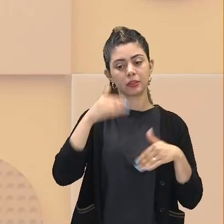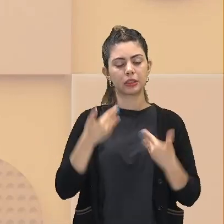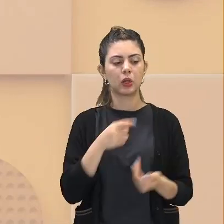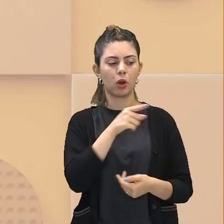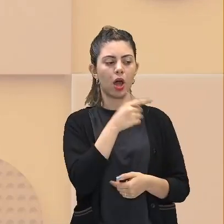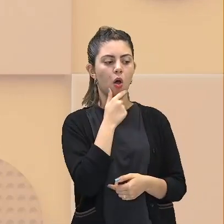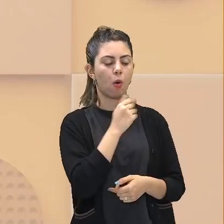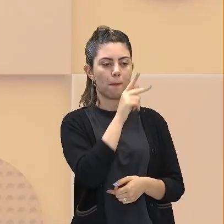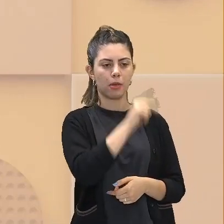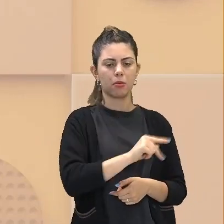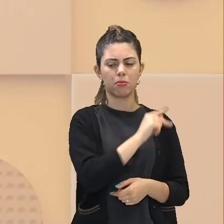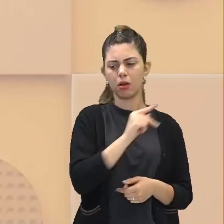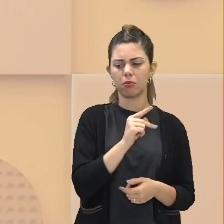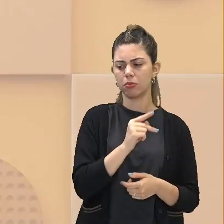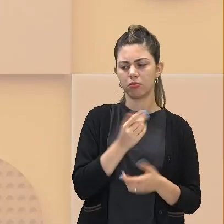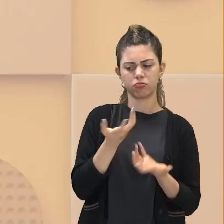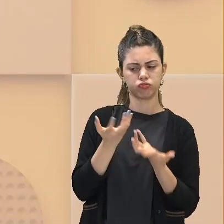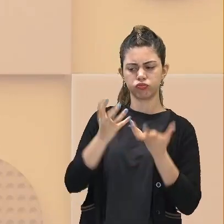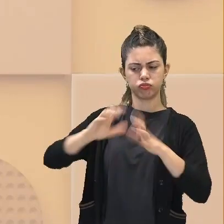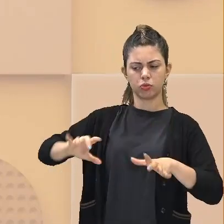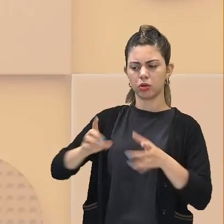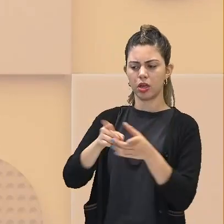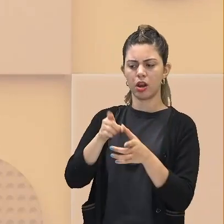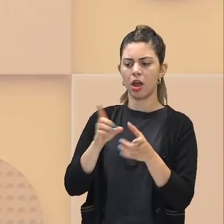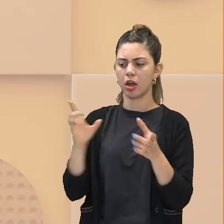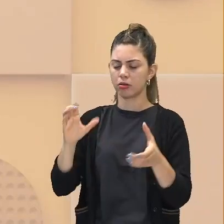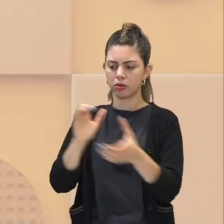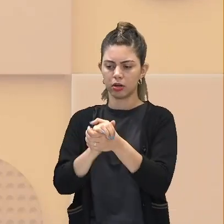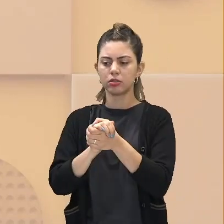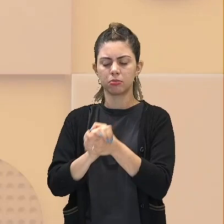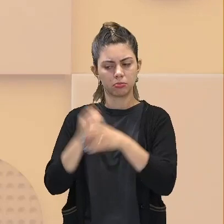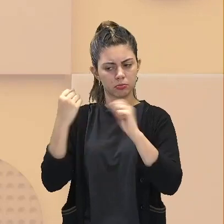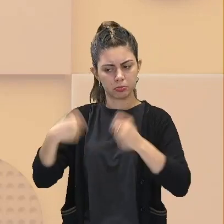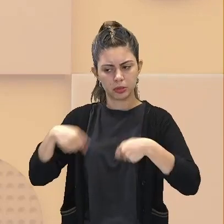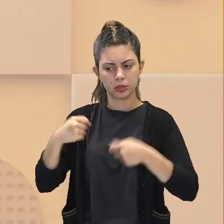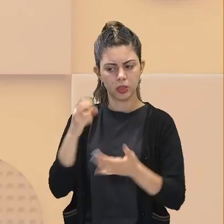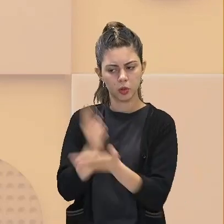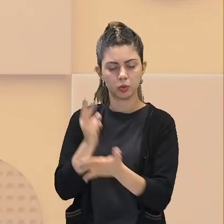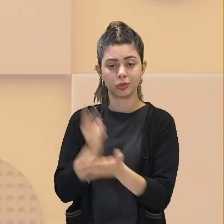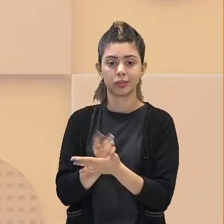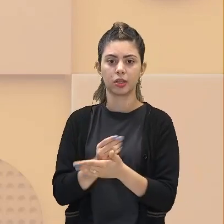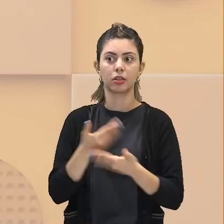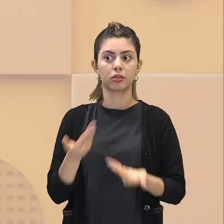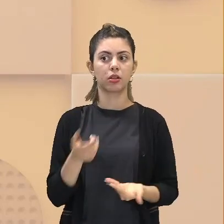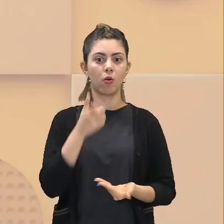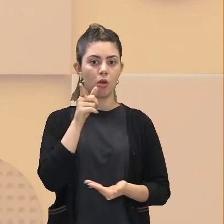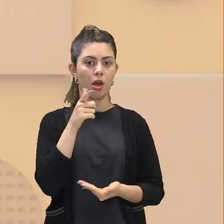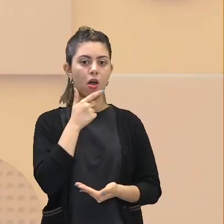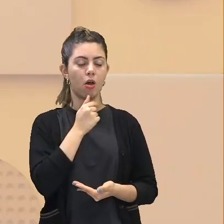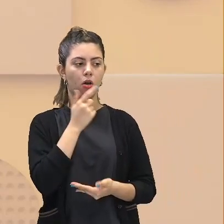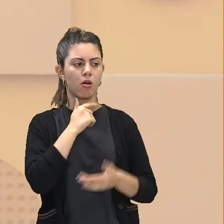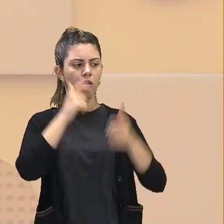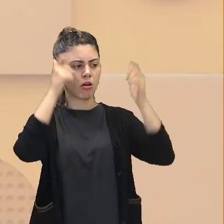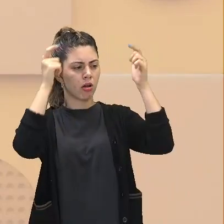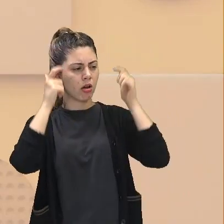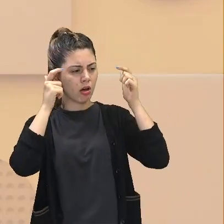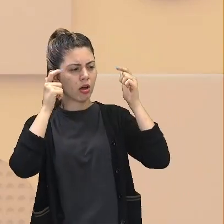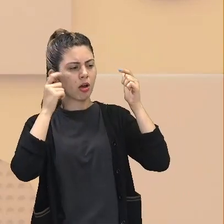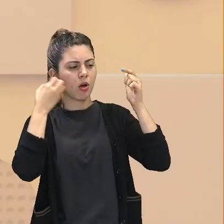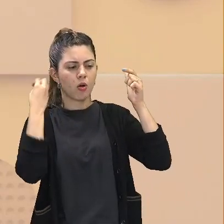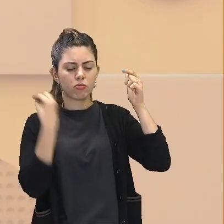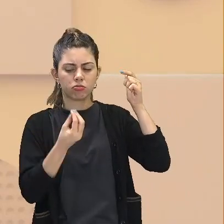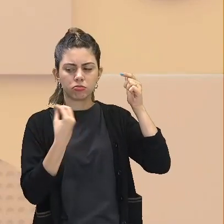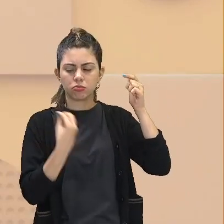Henrique queria terminar o casamento, queria se divorciar de Catarina de Aragão para se casar